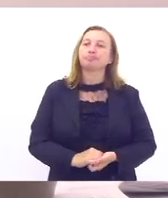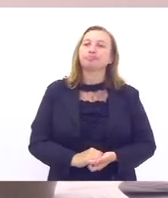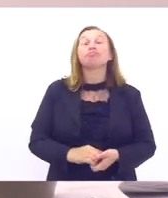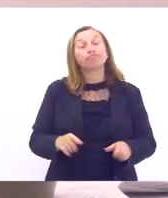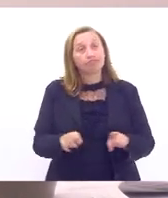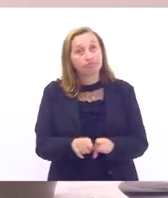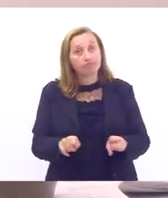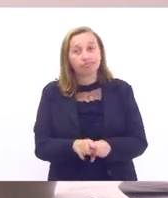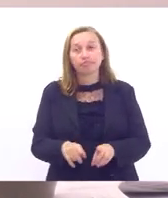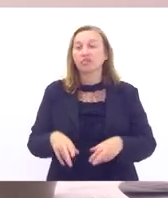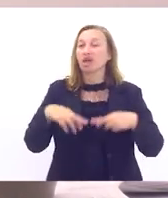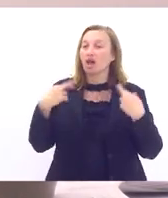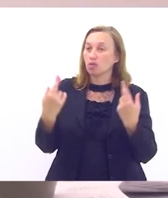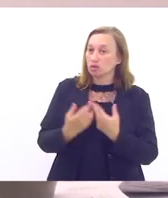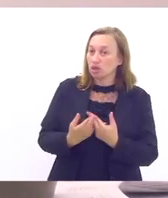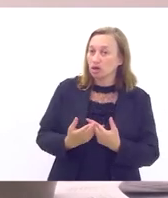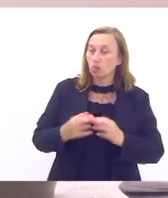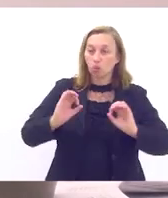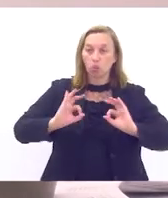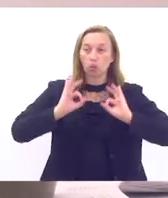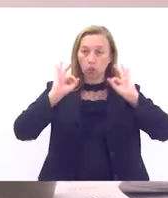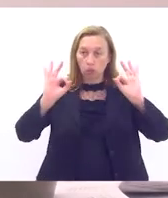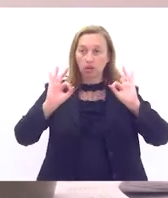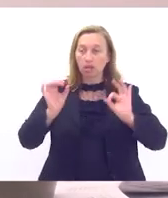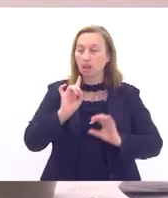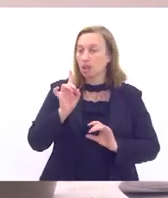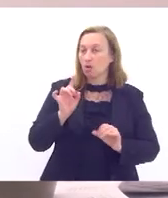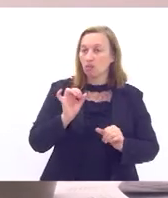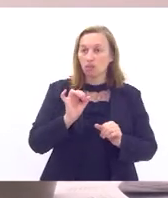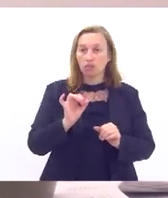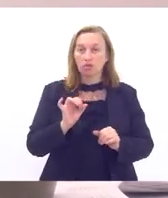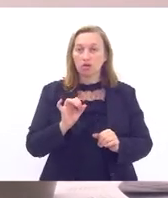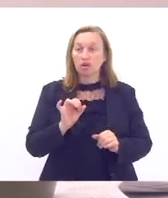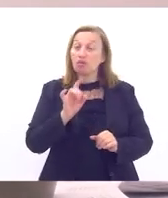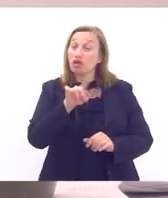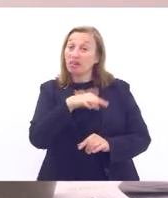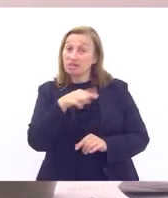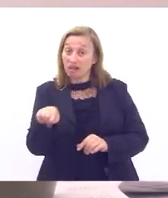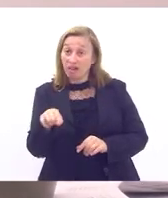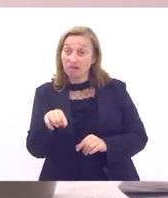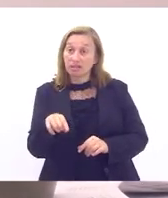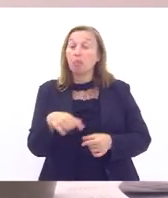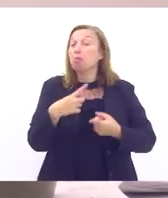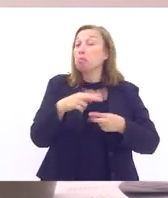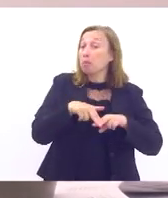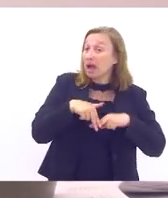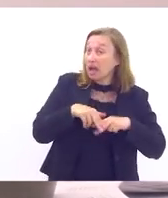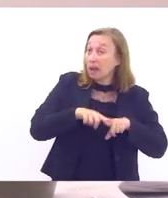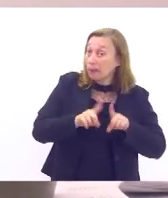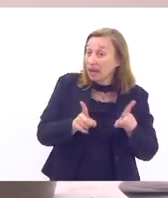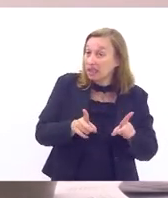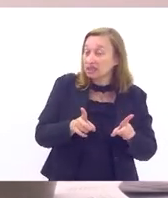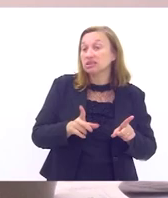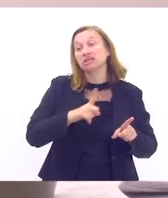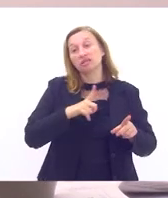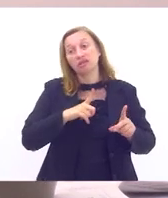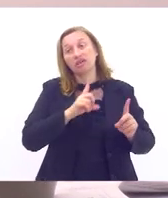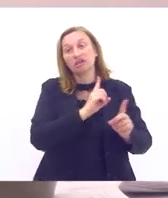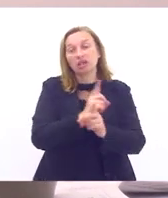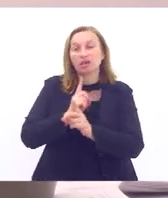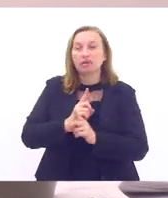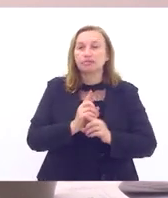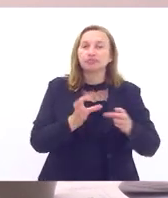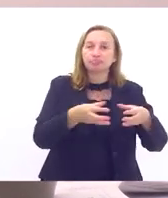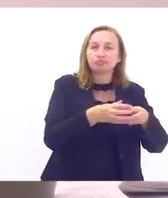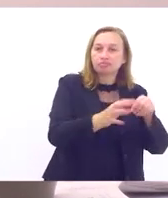Disse também que a reunião extraordinária não foi realizada, porém, foram realizados encontros entre as equipes